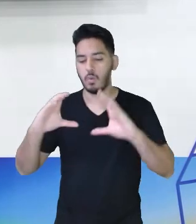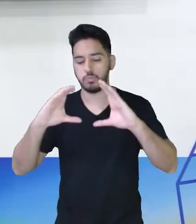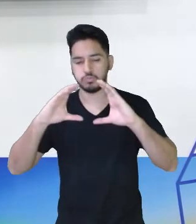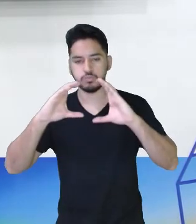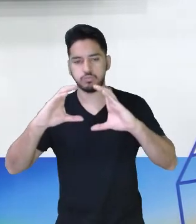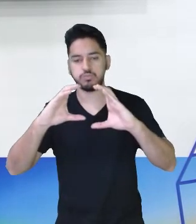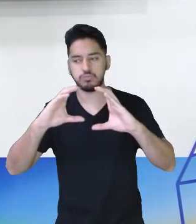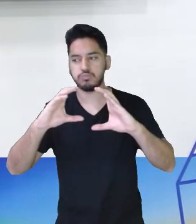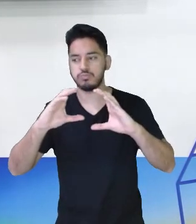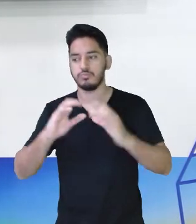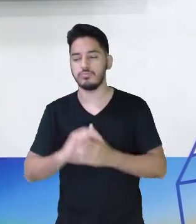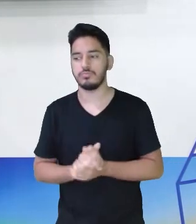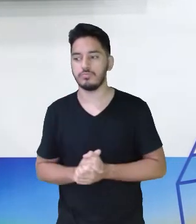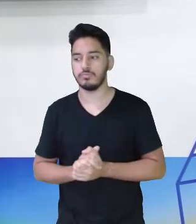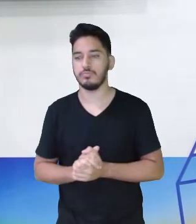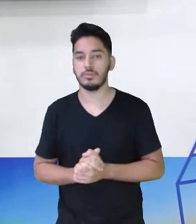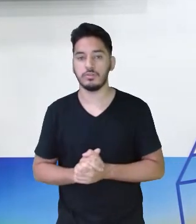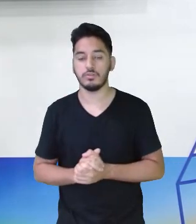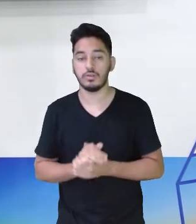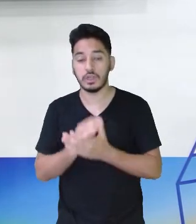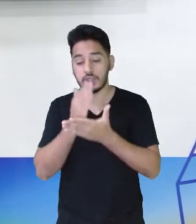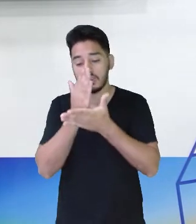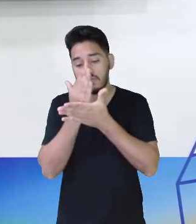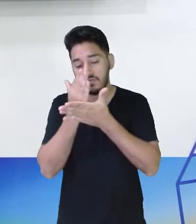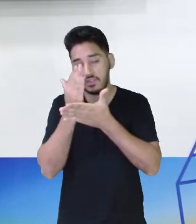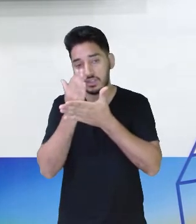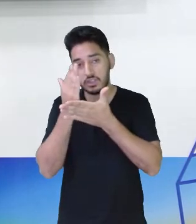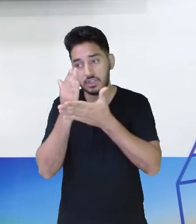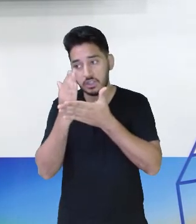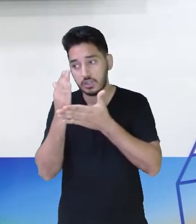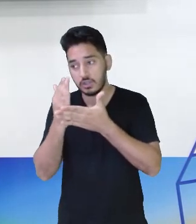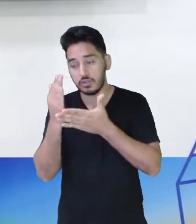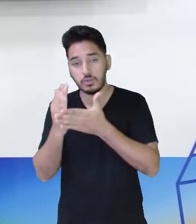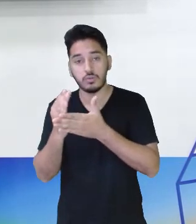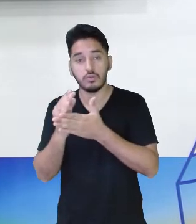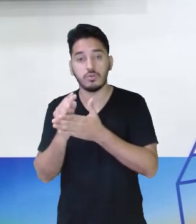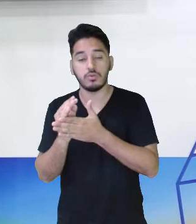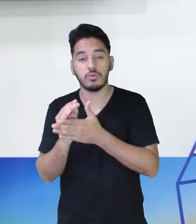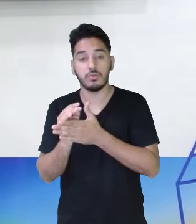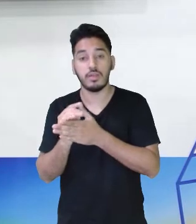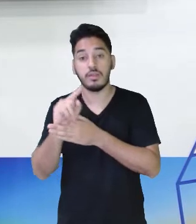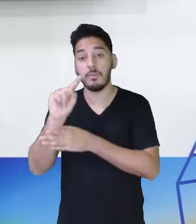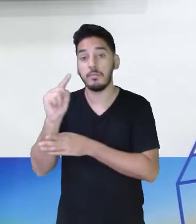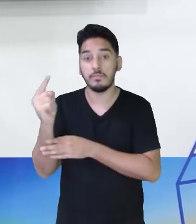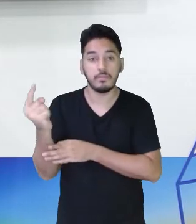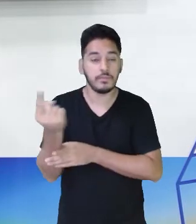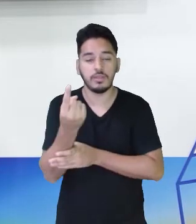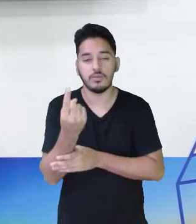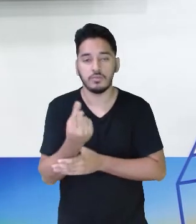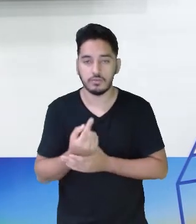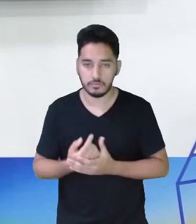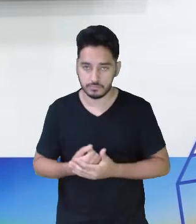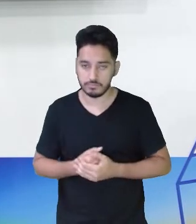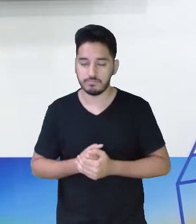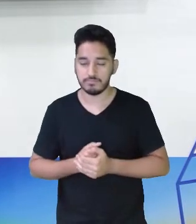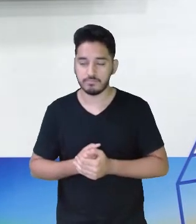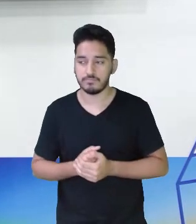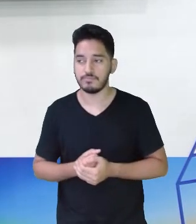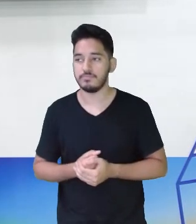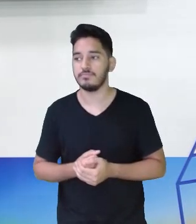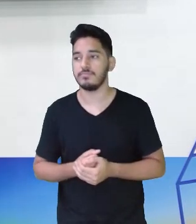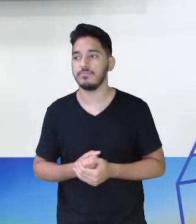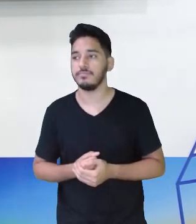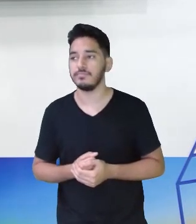desse dividido em 1000 quadradinhos. Beleza? Vamos